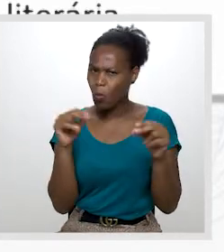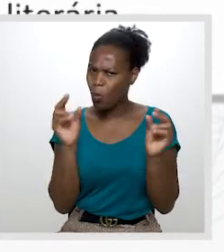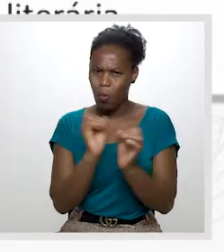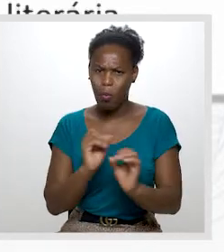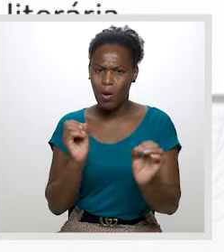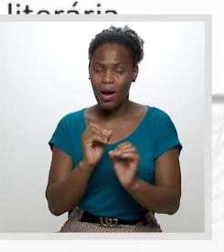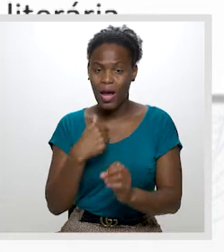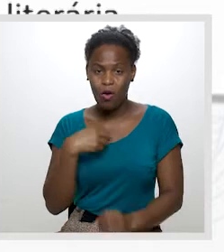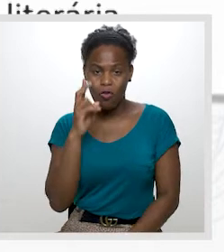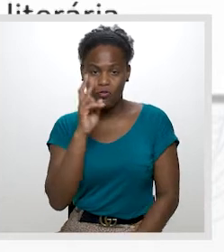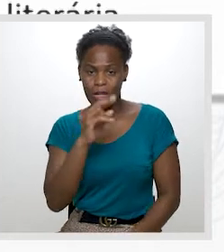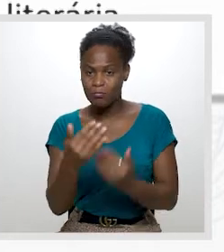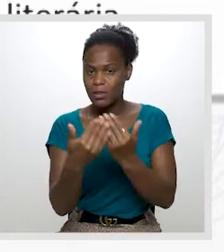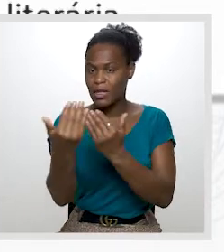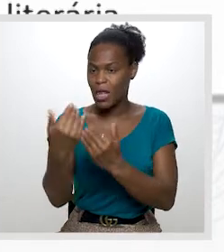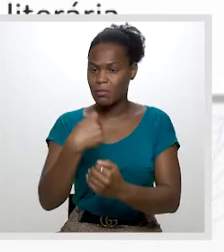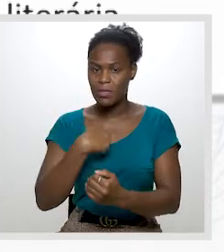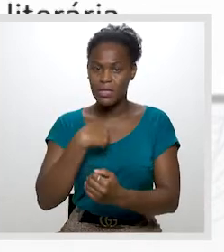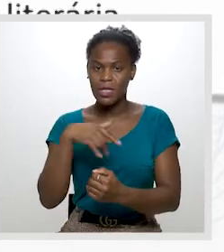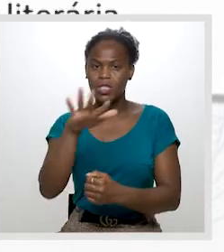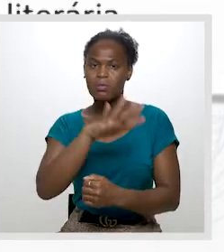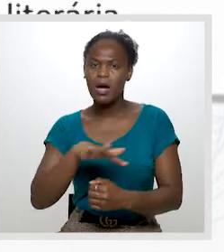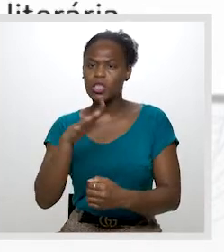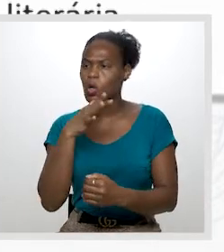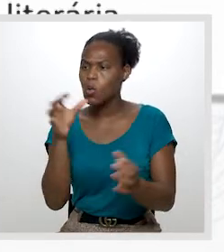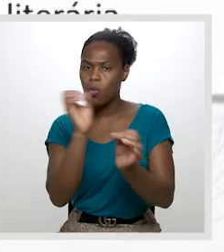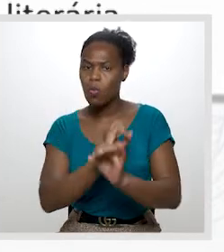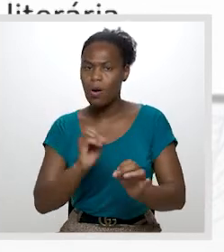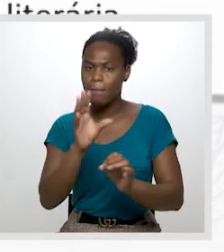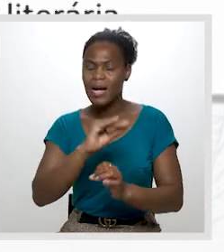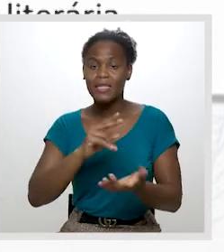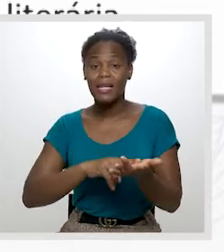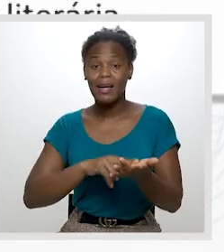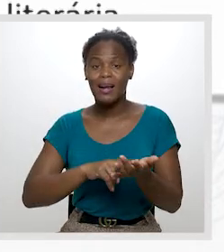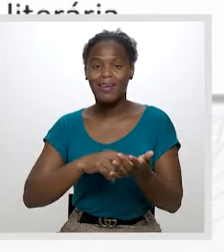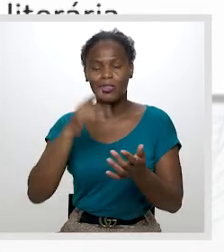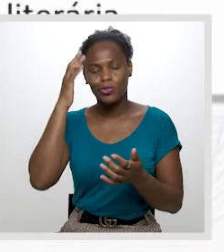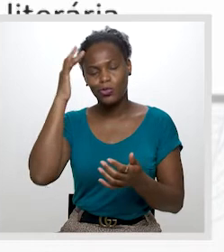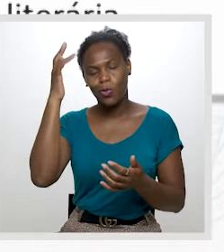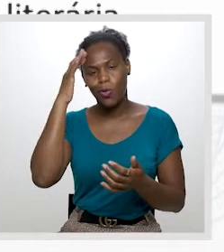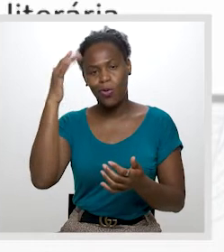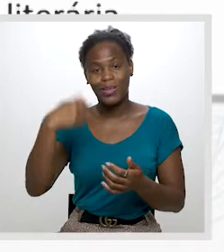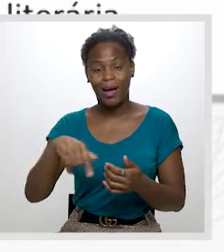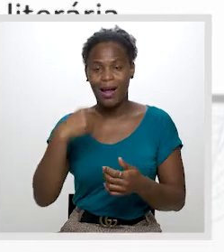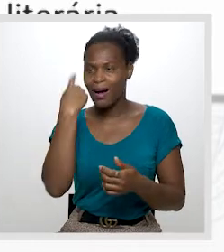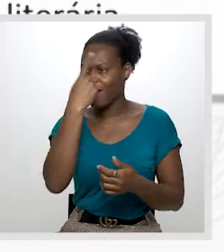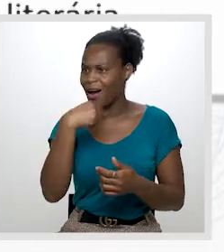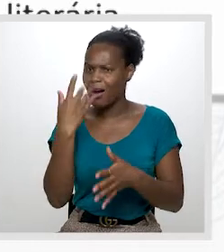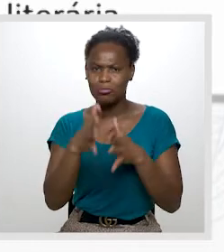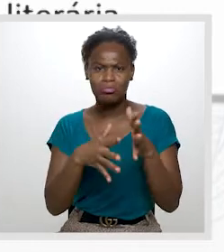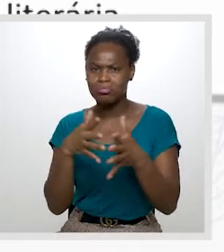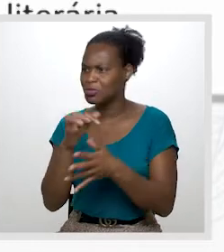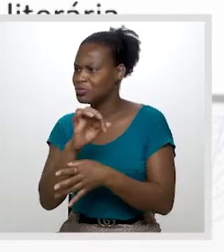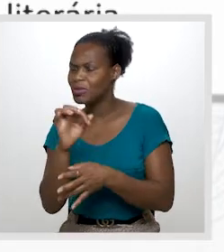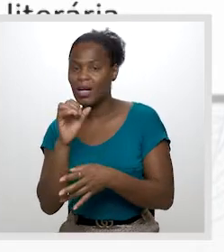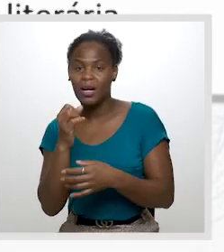nunca existiram. Eu vejo diante de mim, no espaço incolor, mais real do sonho, as caras,